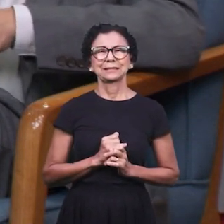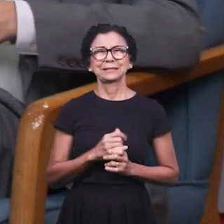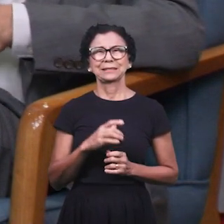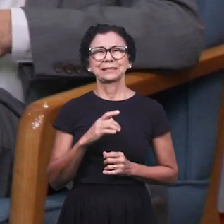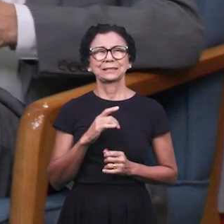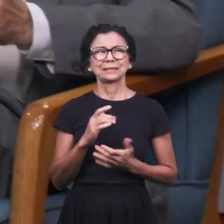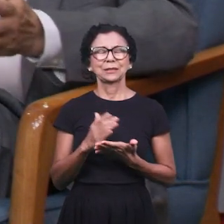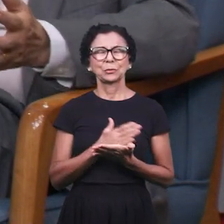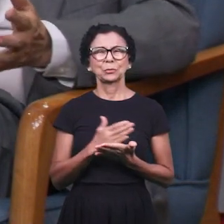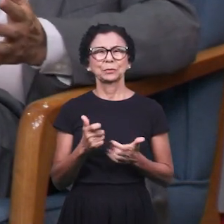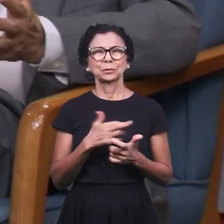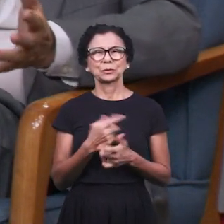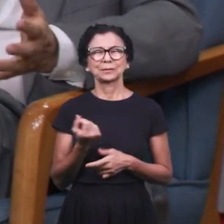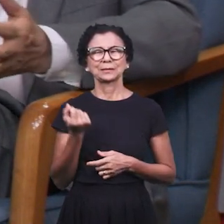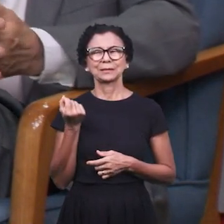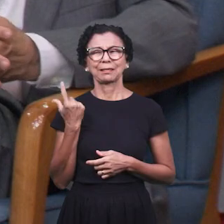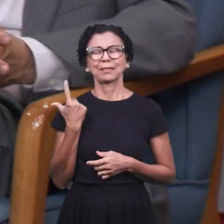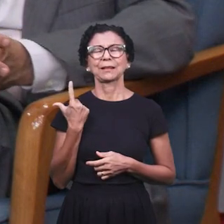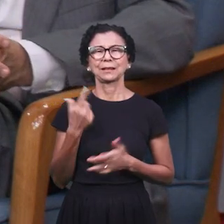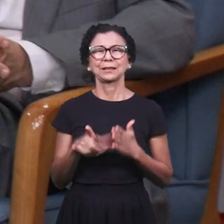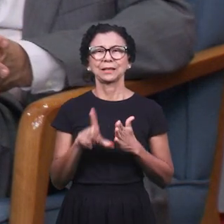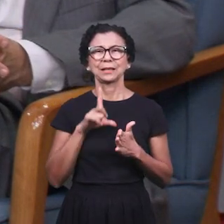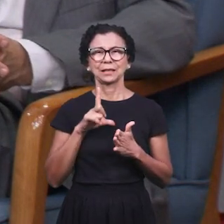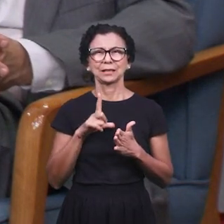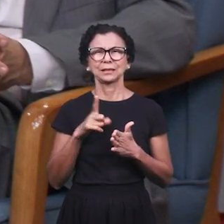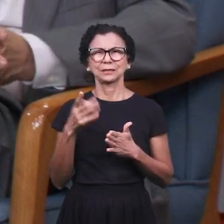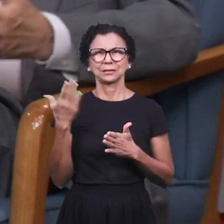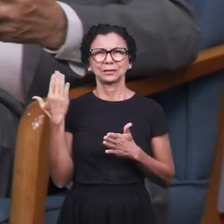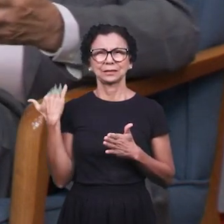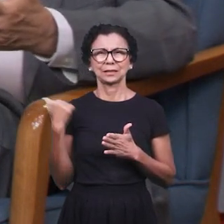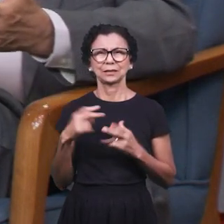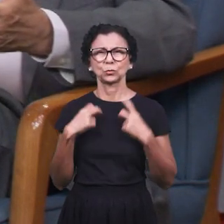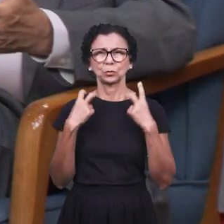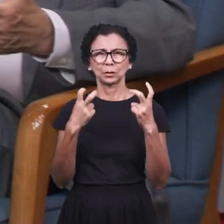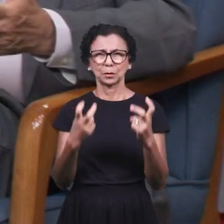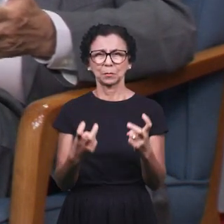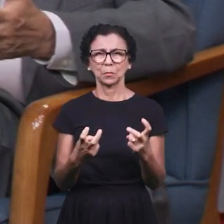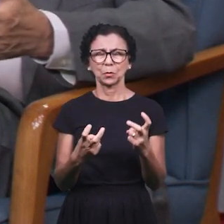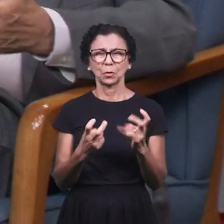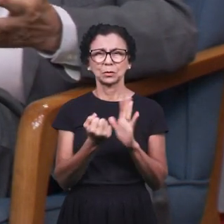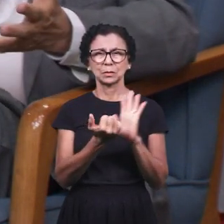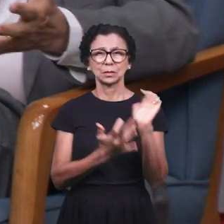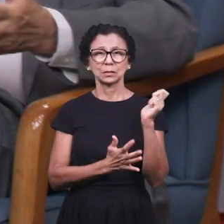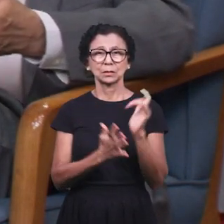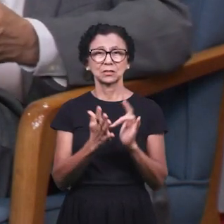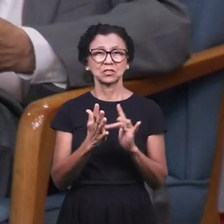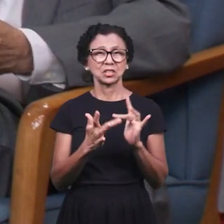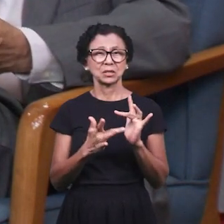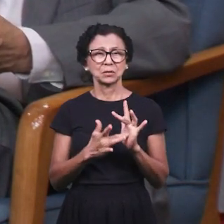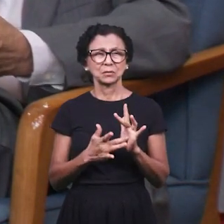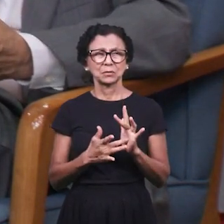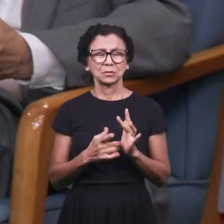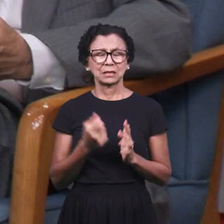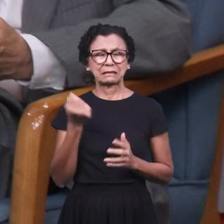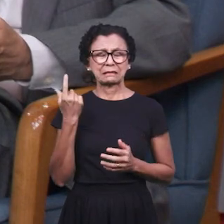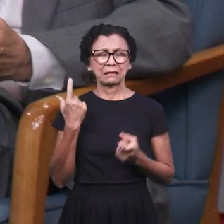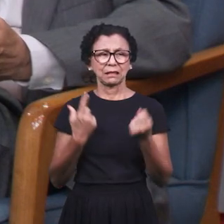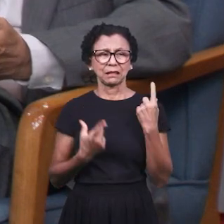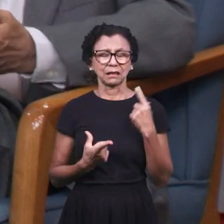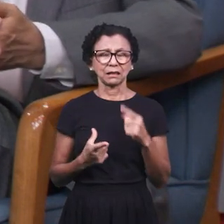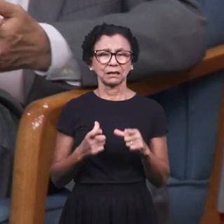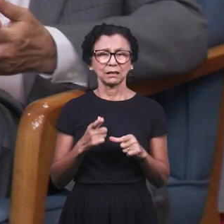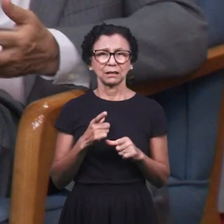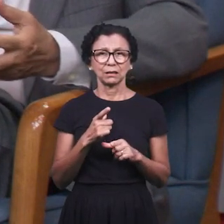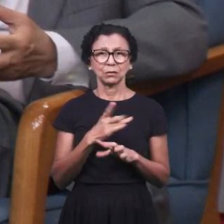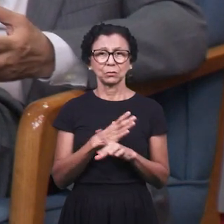manifestações desagradáveis que haviam, e quando nós começamos a clamar, tudo isso desapareceu.